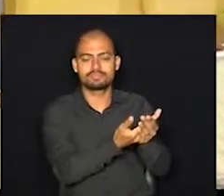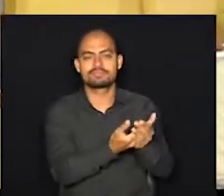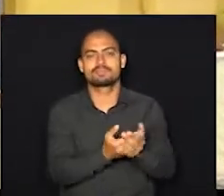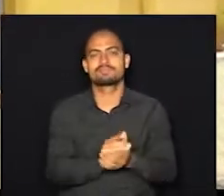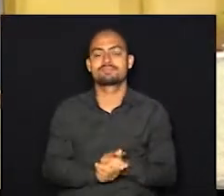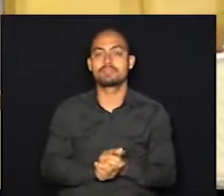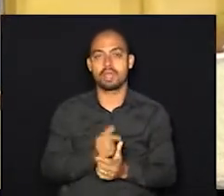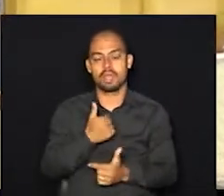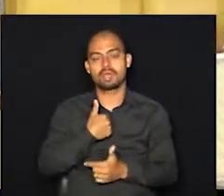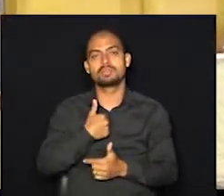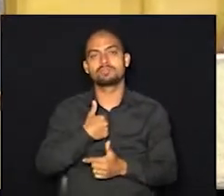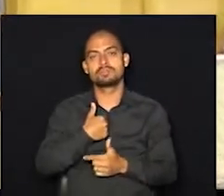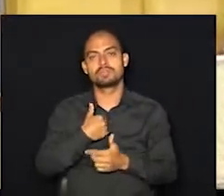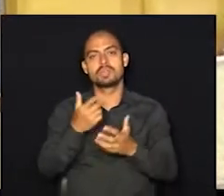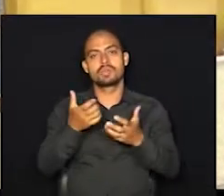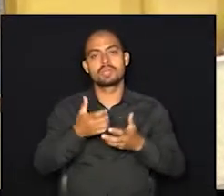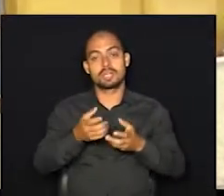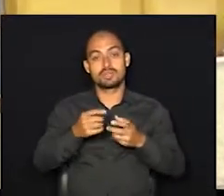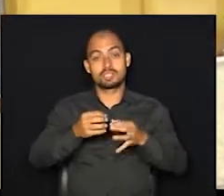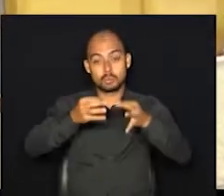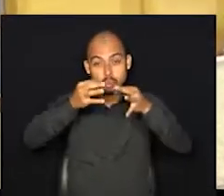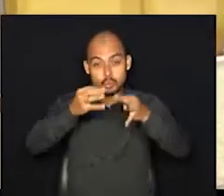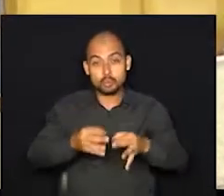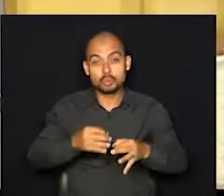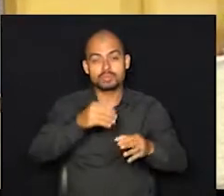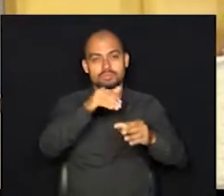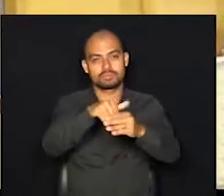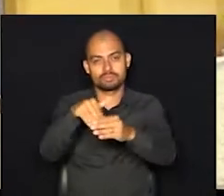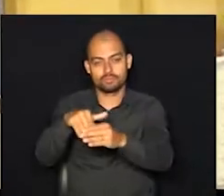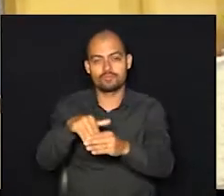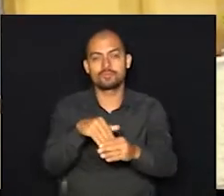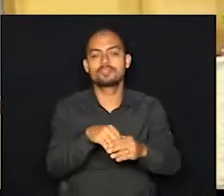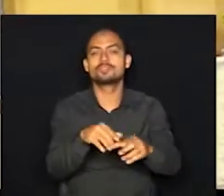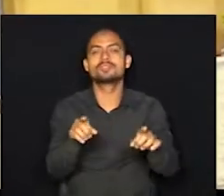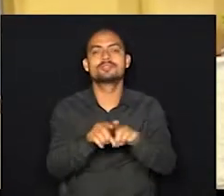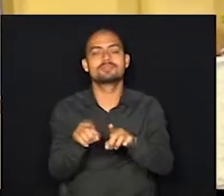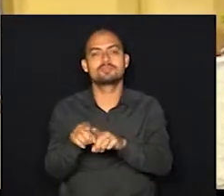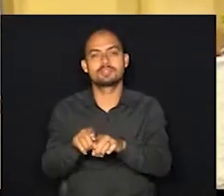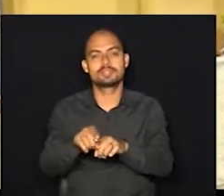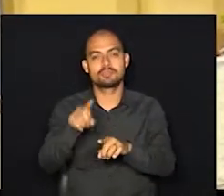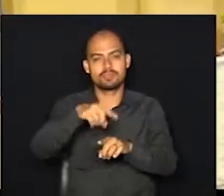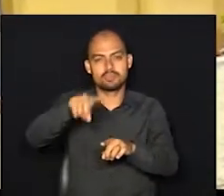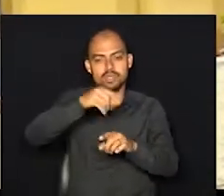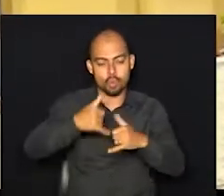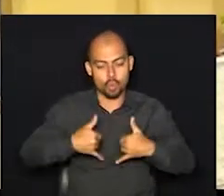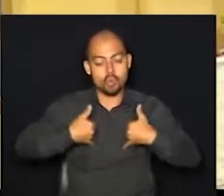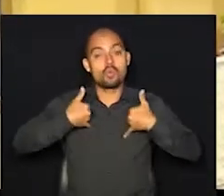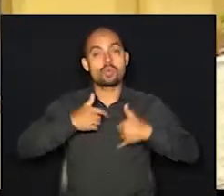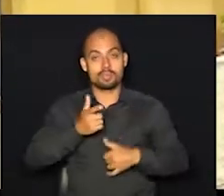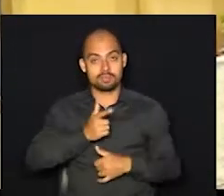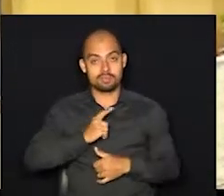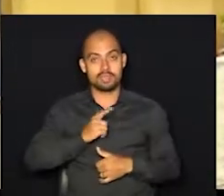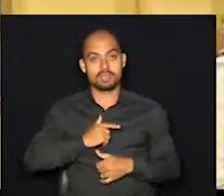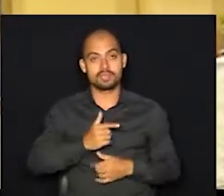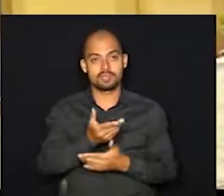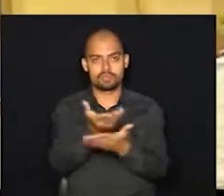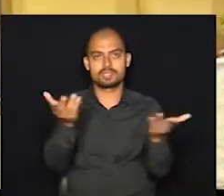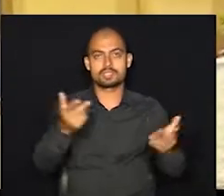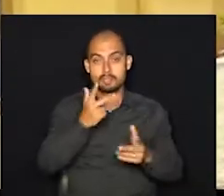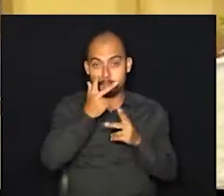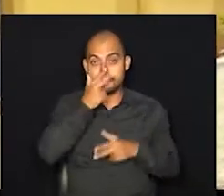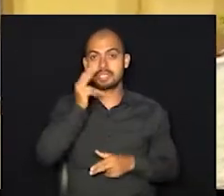propusemos a fazer. Eu quero ser digno do seu voto. Eu quero fazer com que realmente você sinta orgulho e que